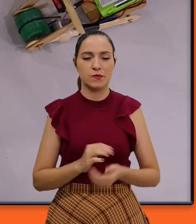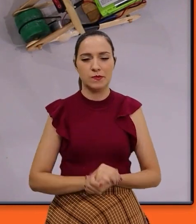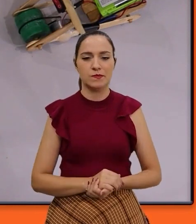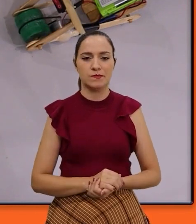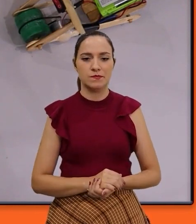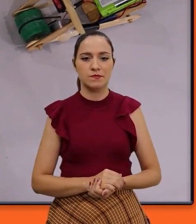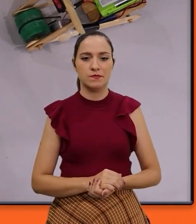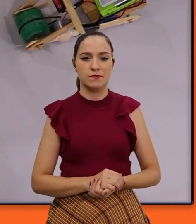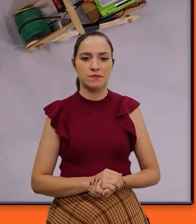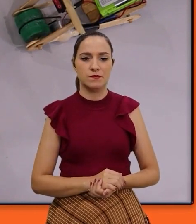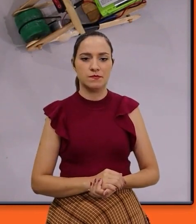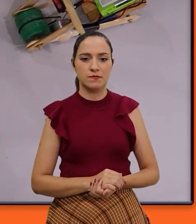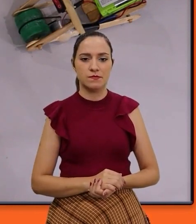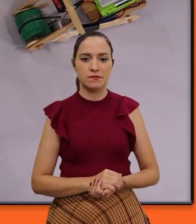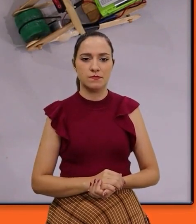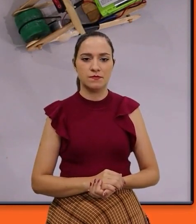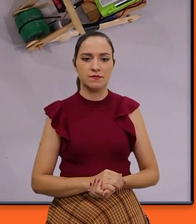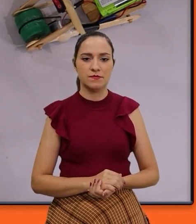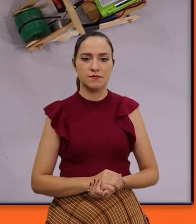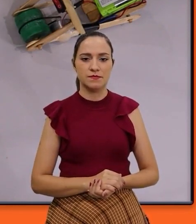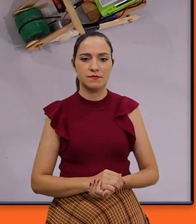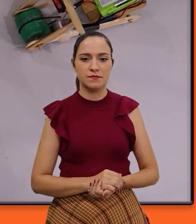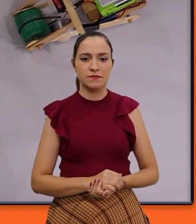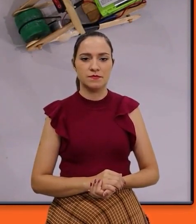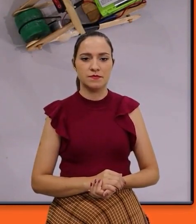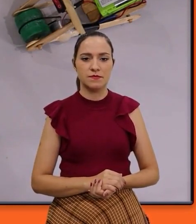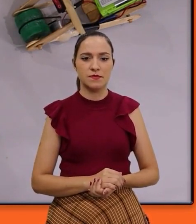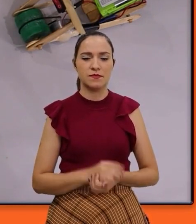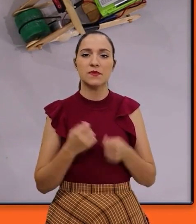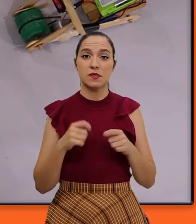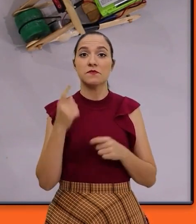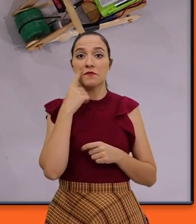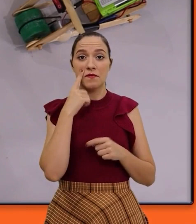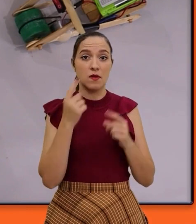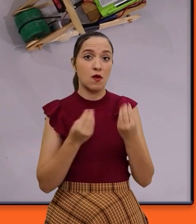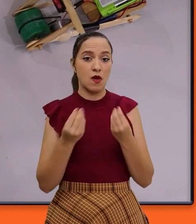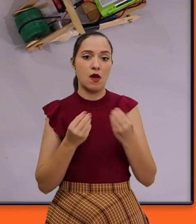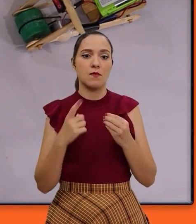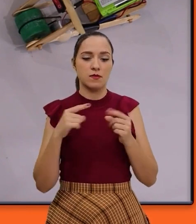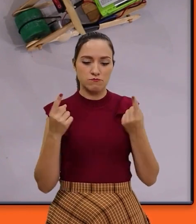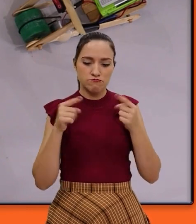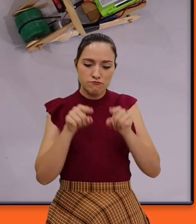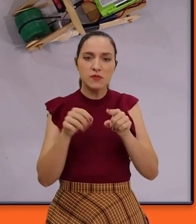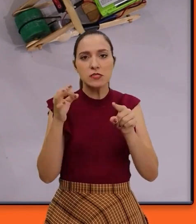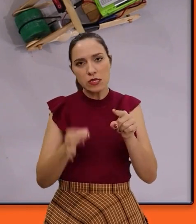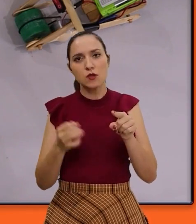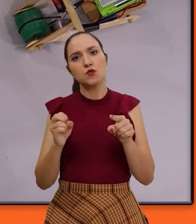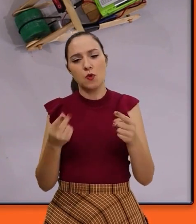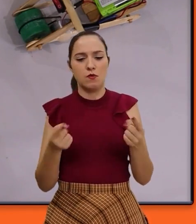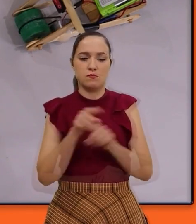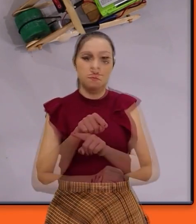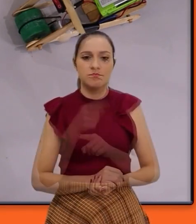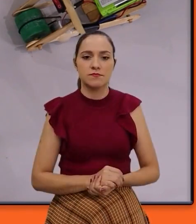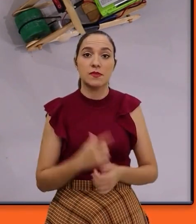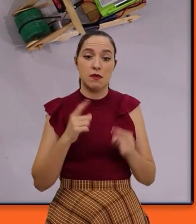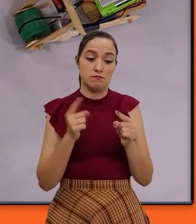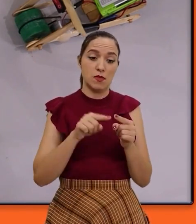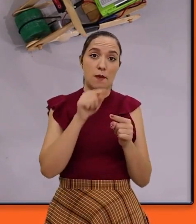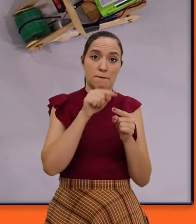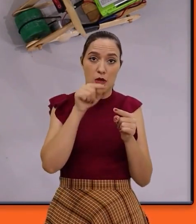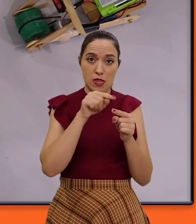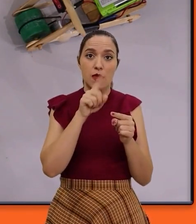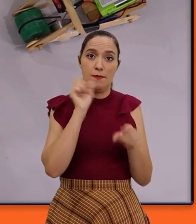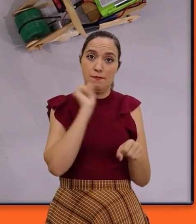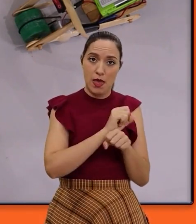ligação correta aqui. Se no caso a sua funcionar, aí você tem que inverter os fios aqui atrás.